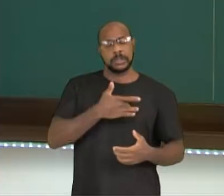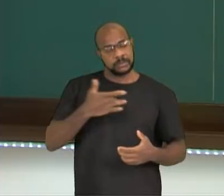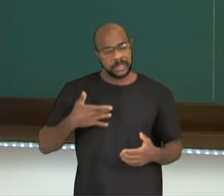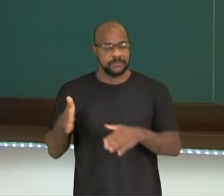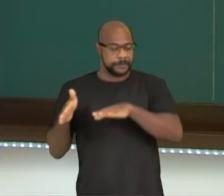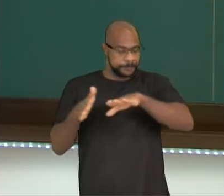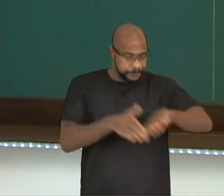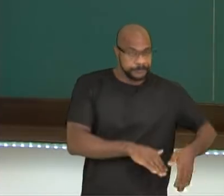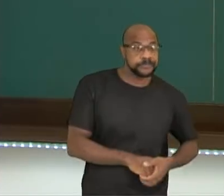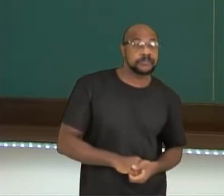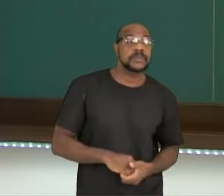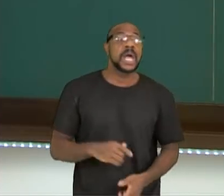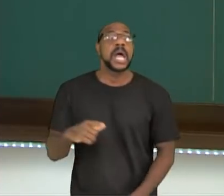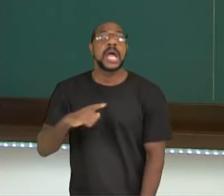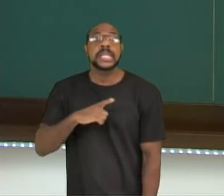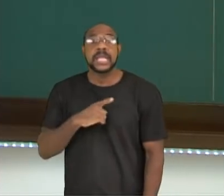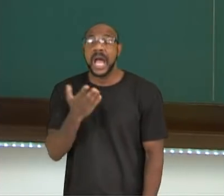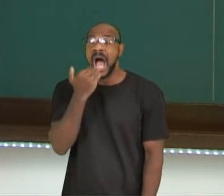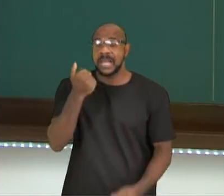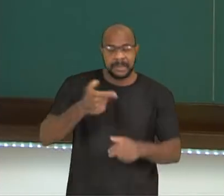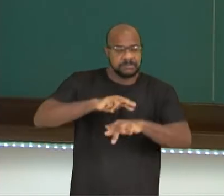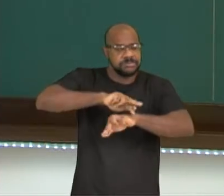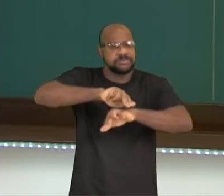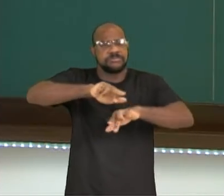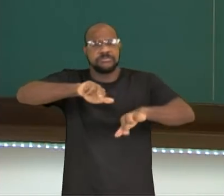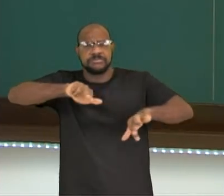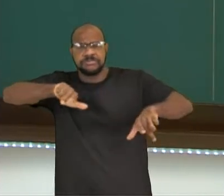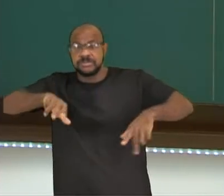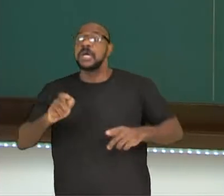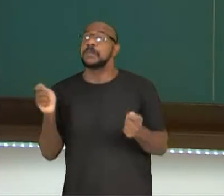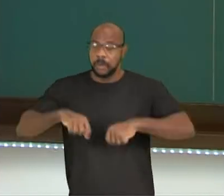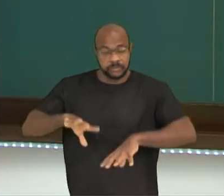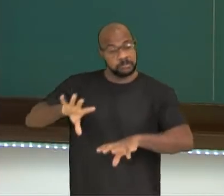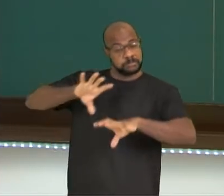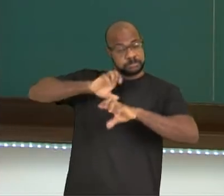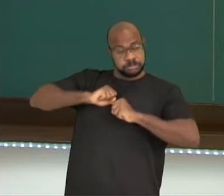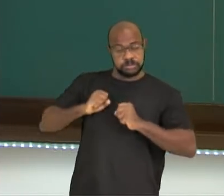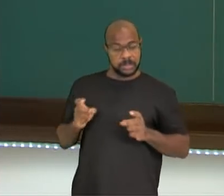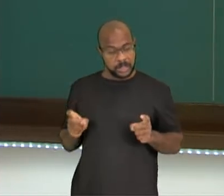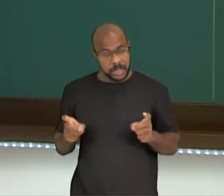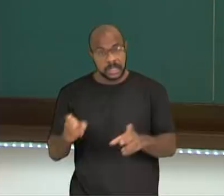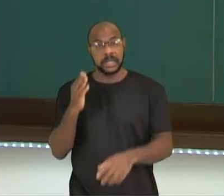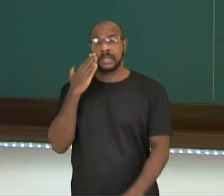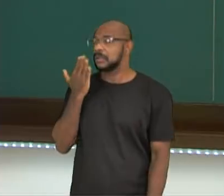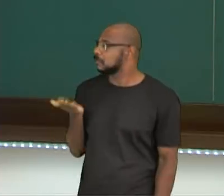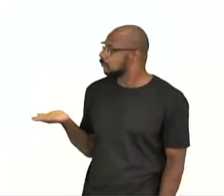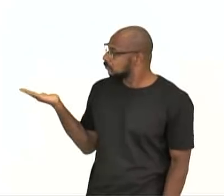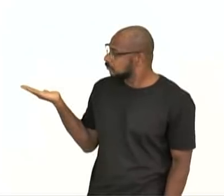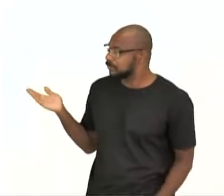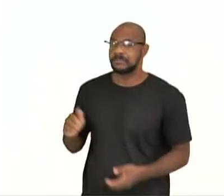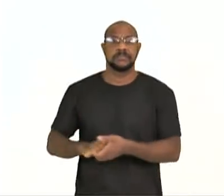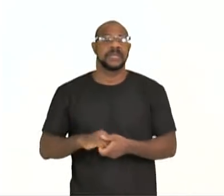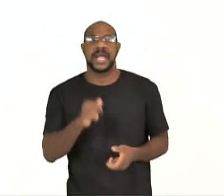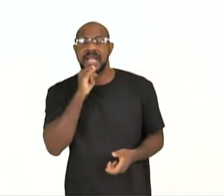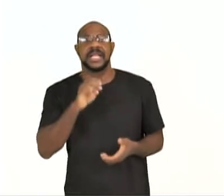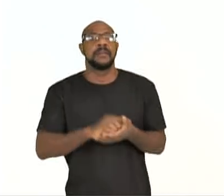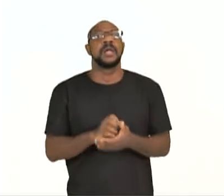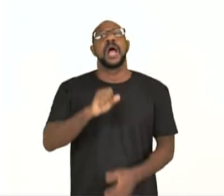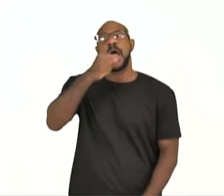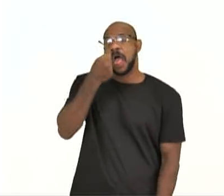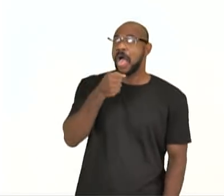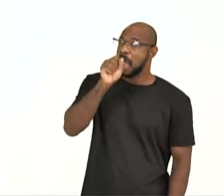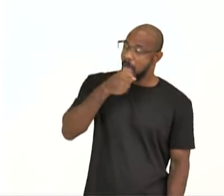tá? Cancerígenos, estão alguns que infelizmente a gente adora. Por exemplo,